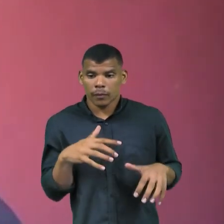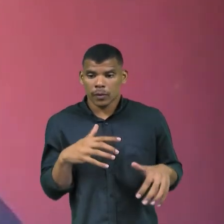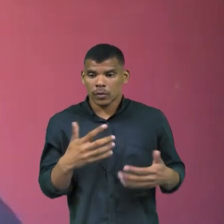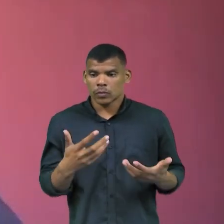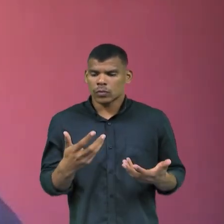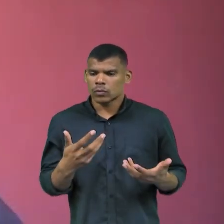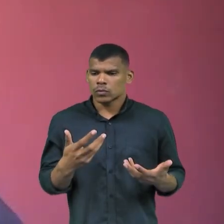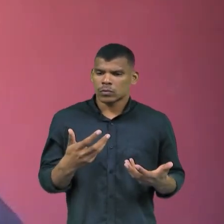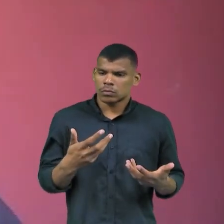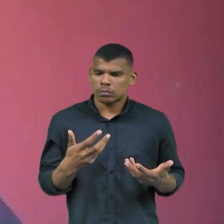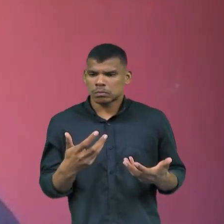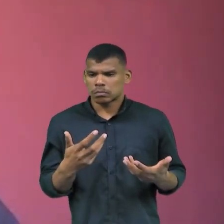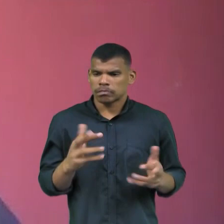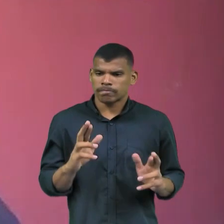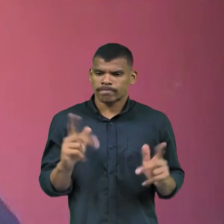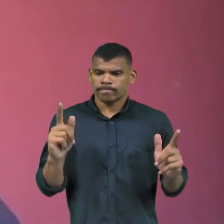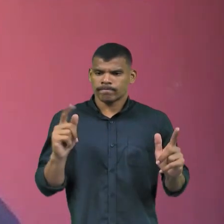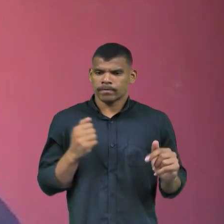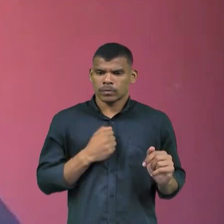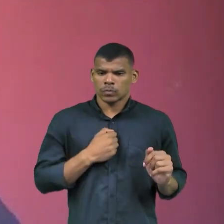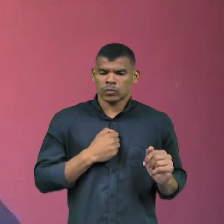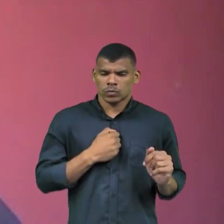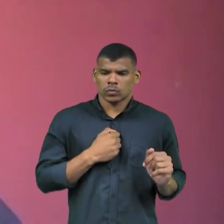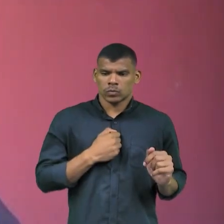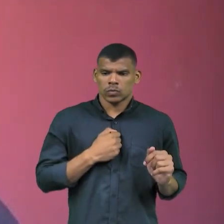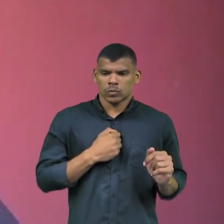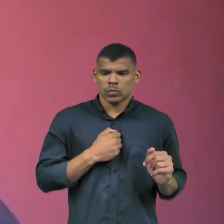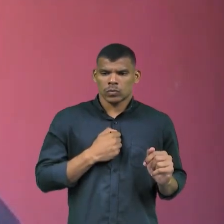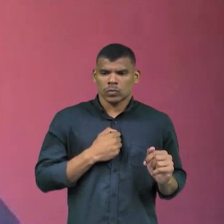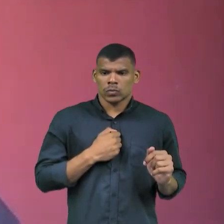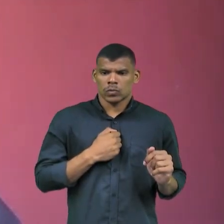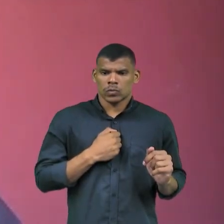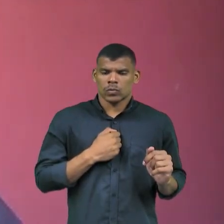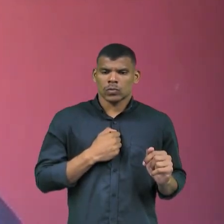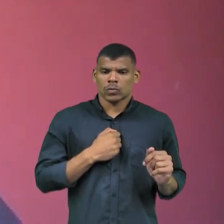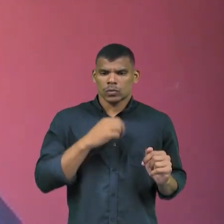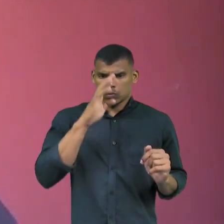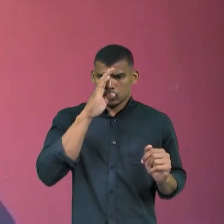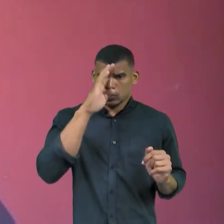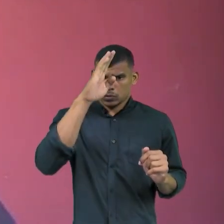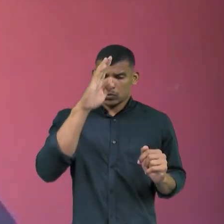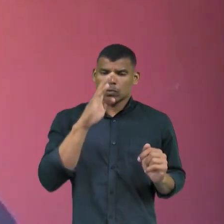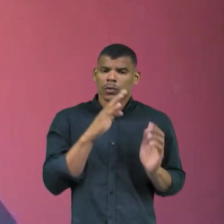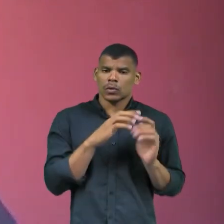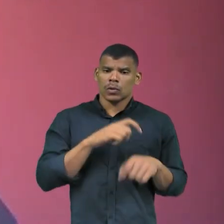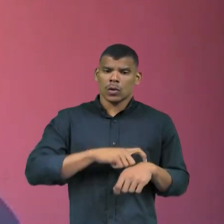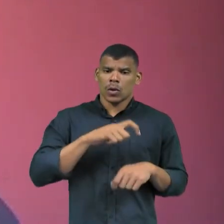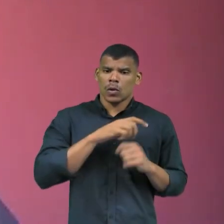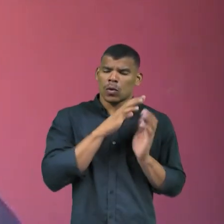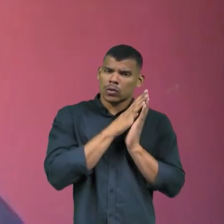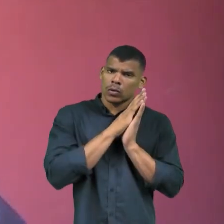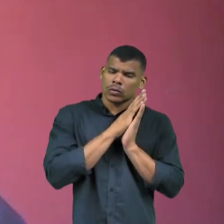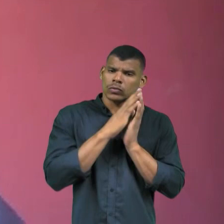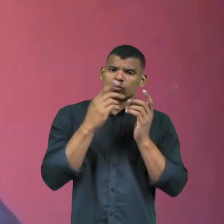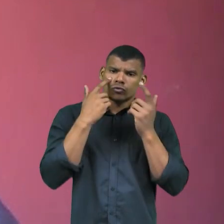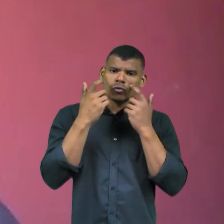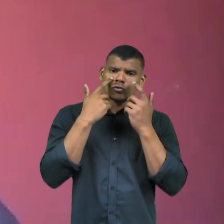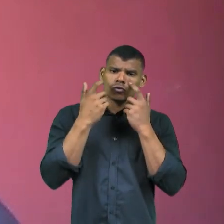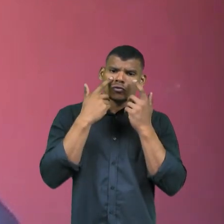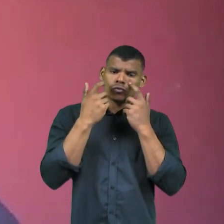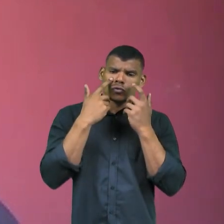Ela é como que chorasse constantemente durante o sono, principalmente durante o sono. Então, ela tinha uns